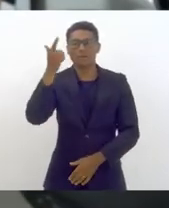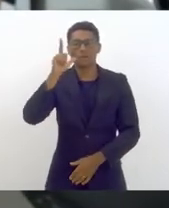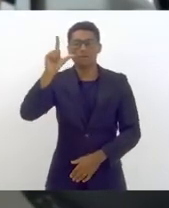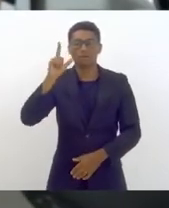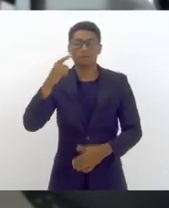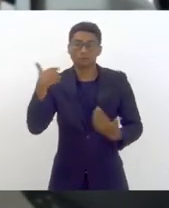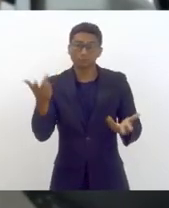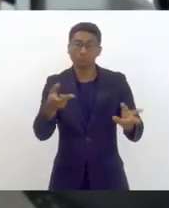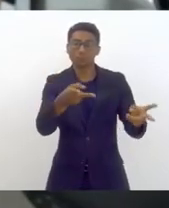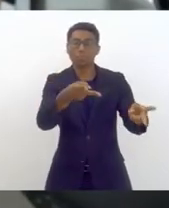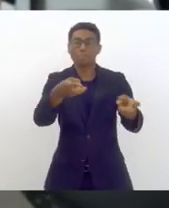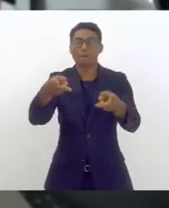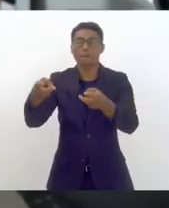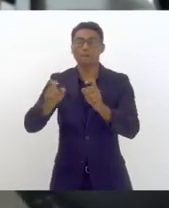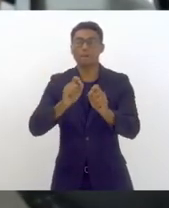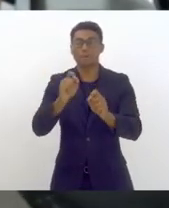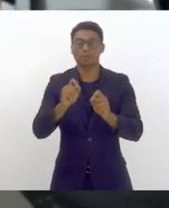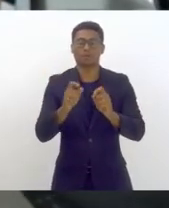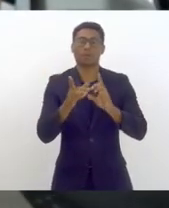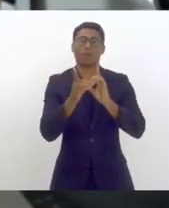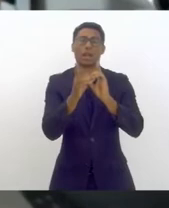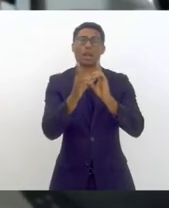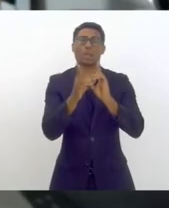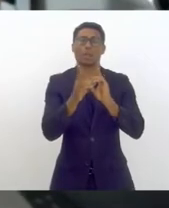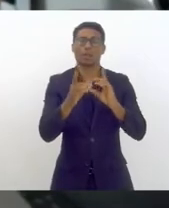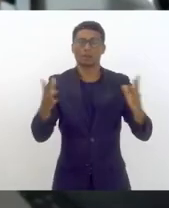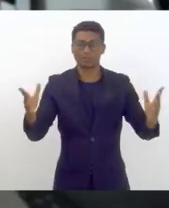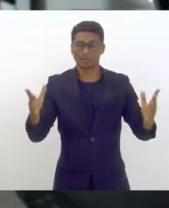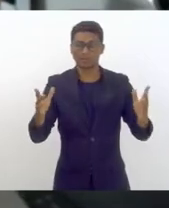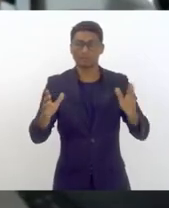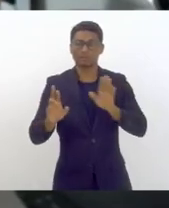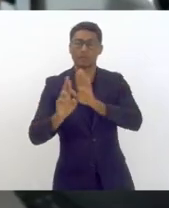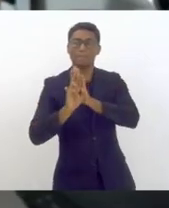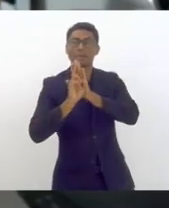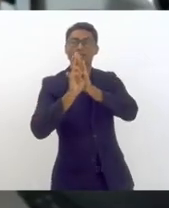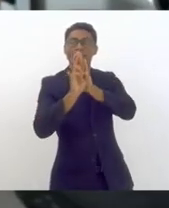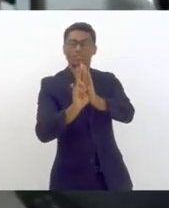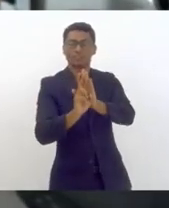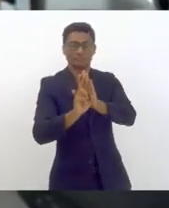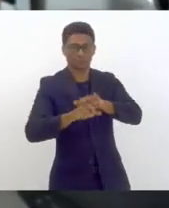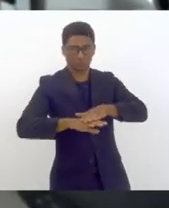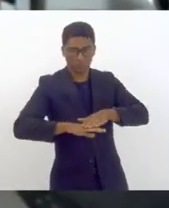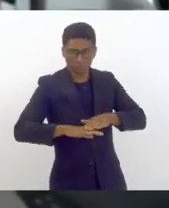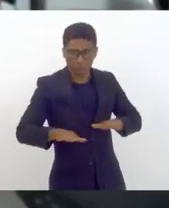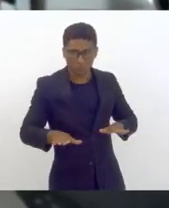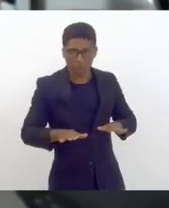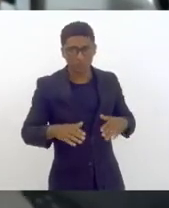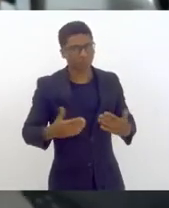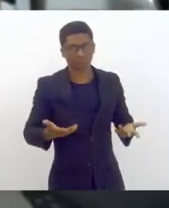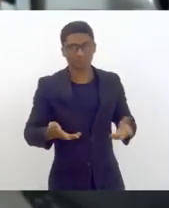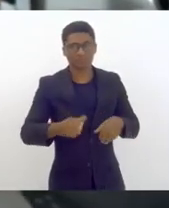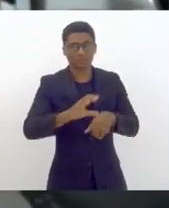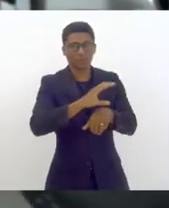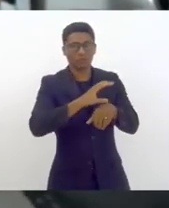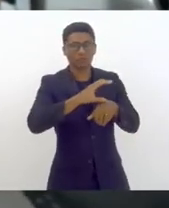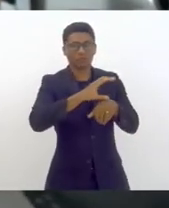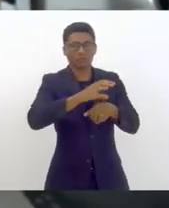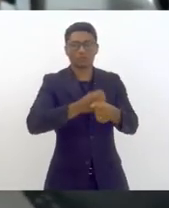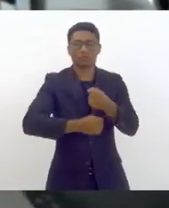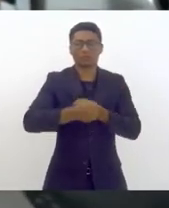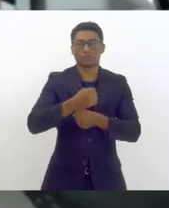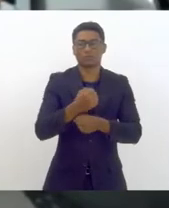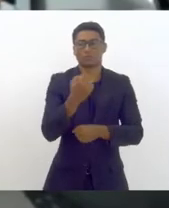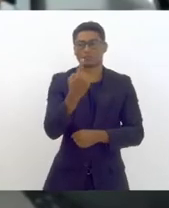a democracia representativa já não nos é mais suficiente e a Constituição de 88 já apontava para